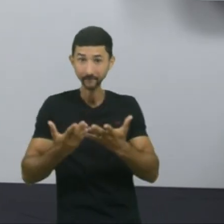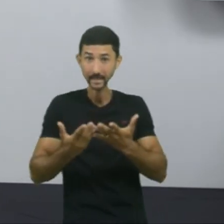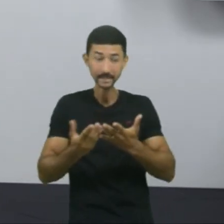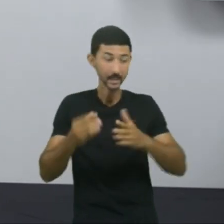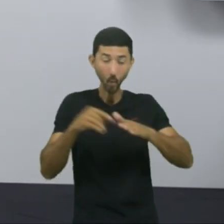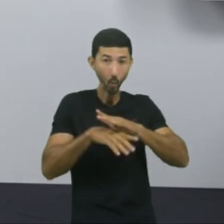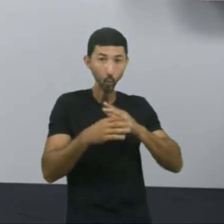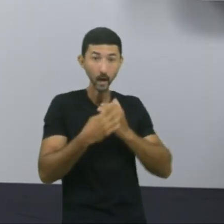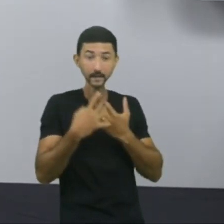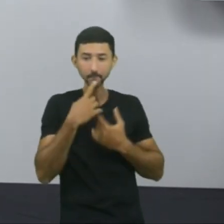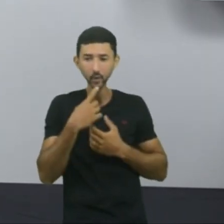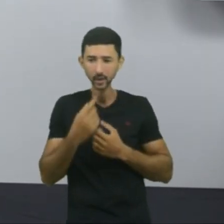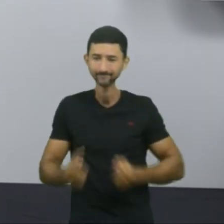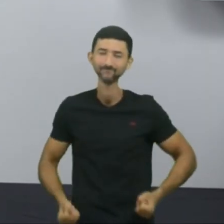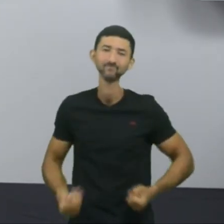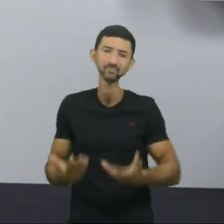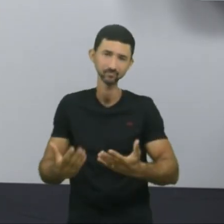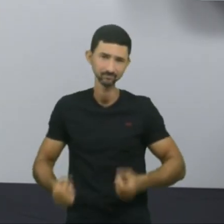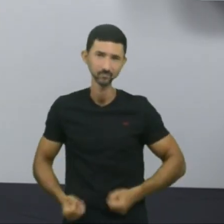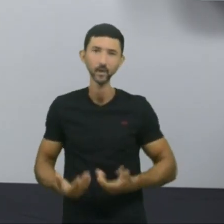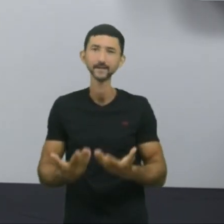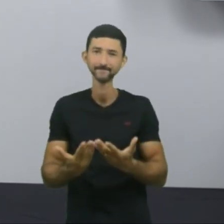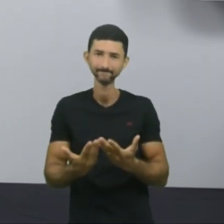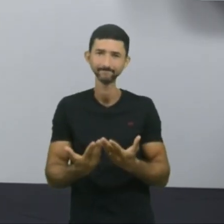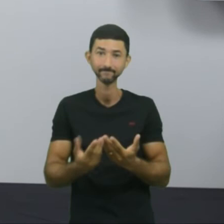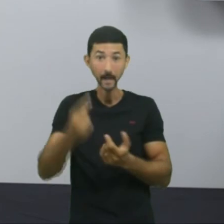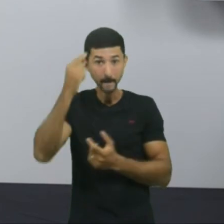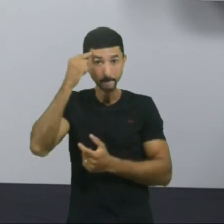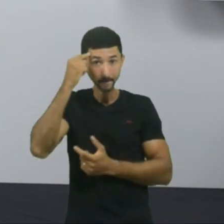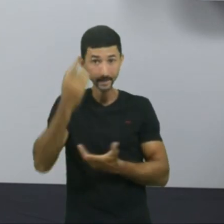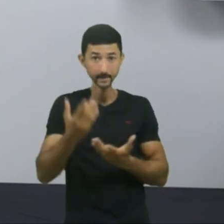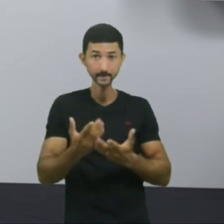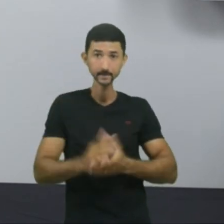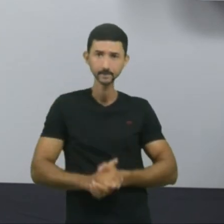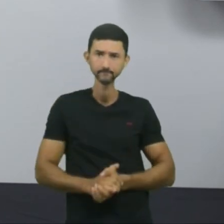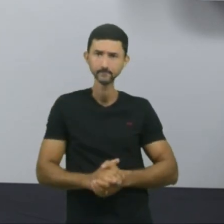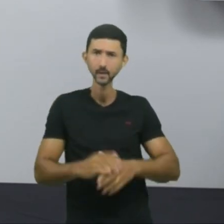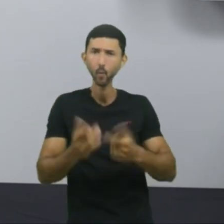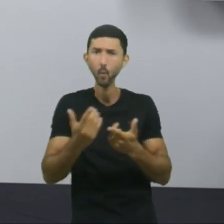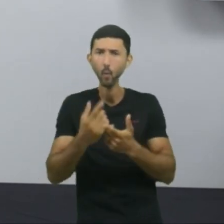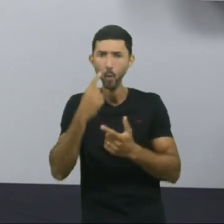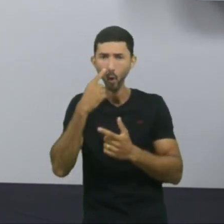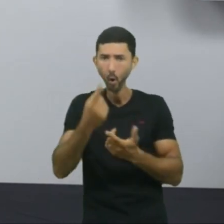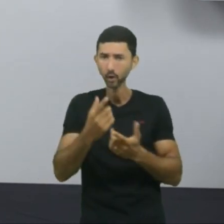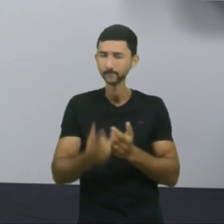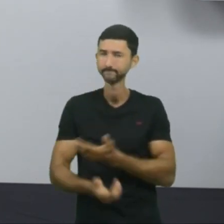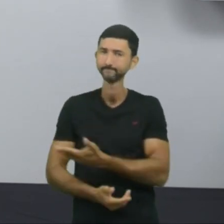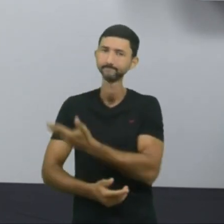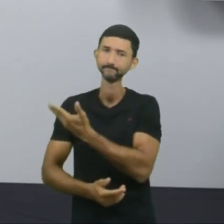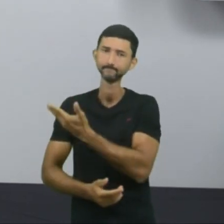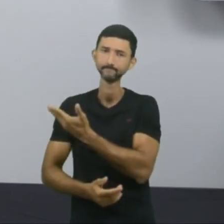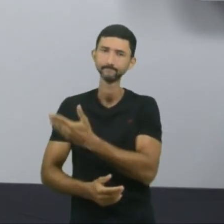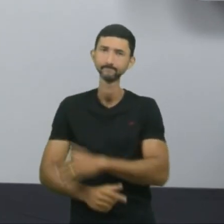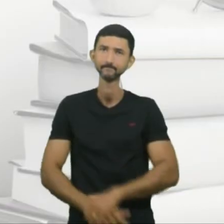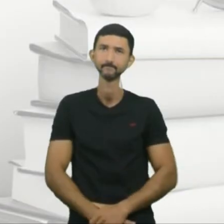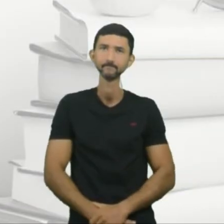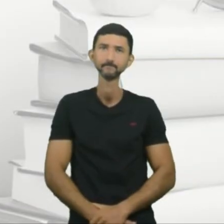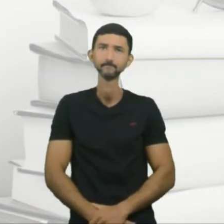porque a gente desperdiça. Pense nisso, tá? Eu trouxe uma situação, eu quero te convidar a olhar na tela.